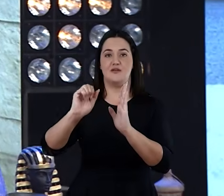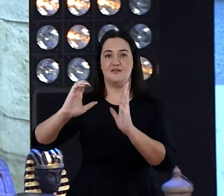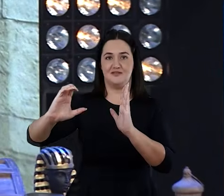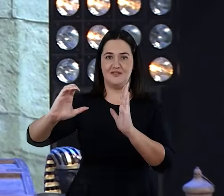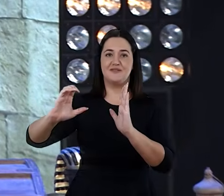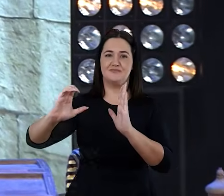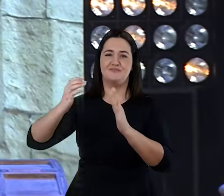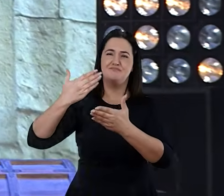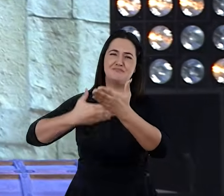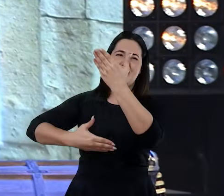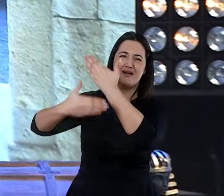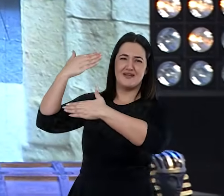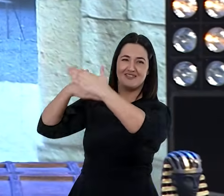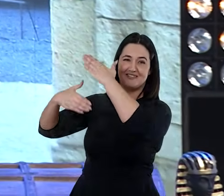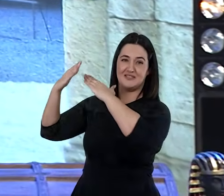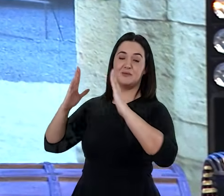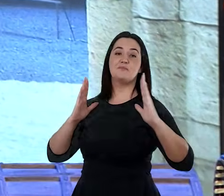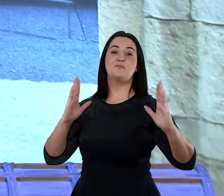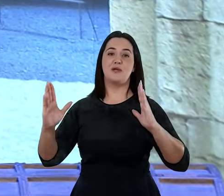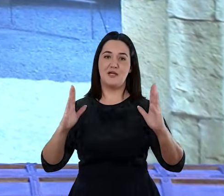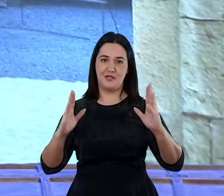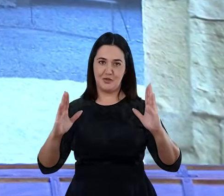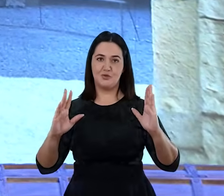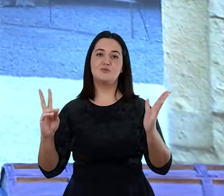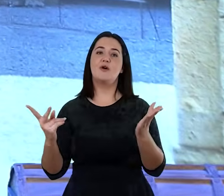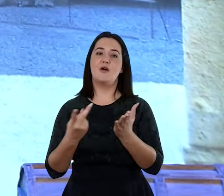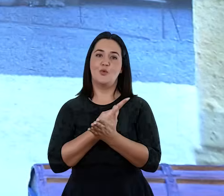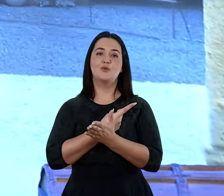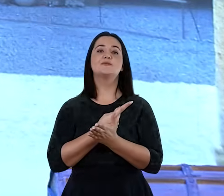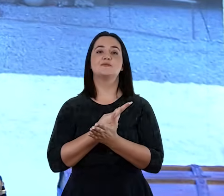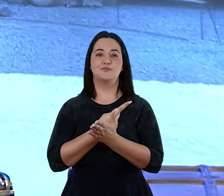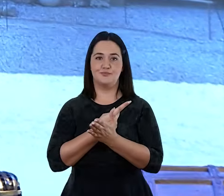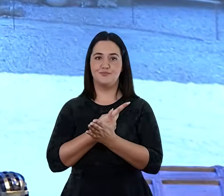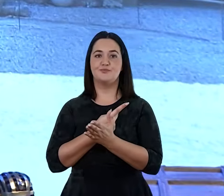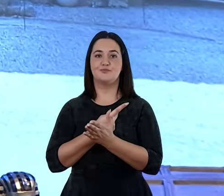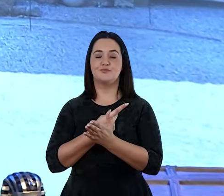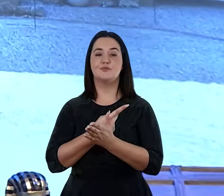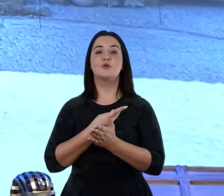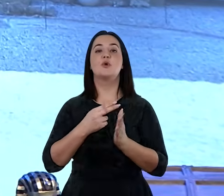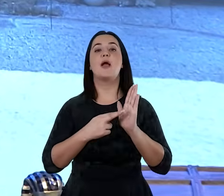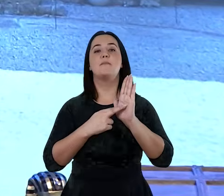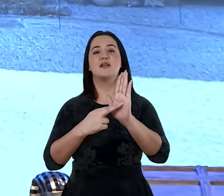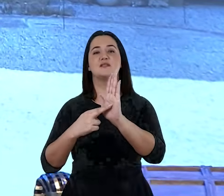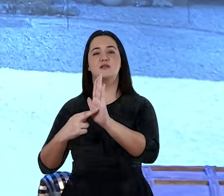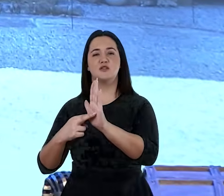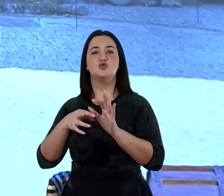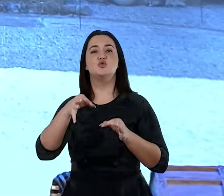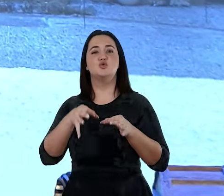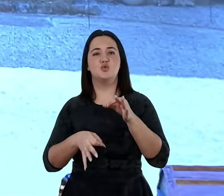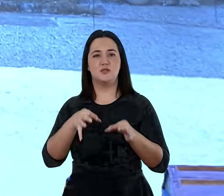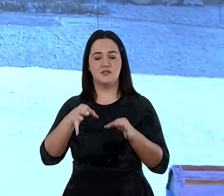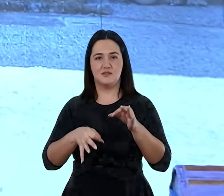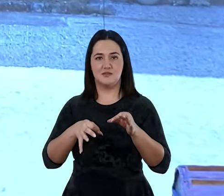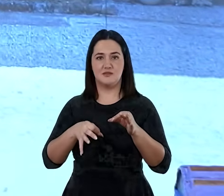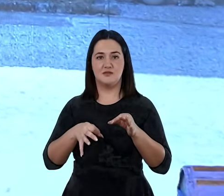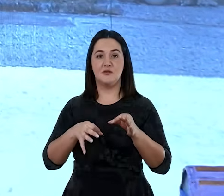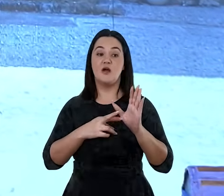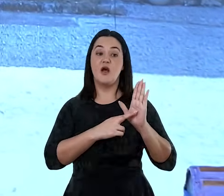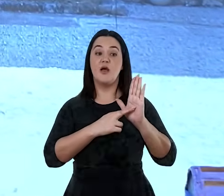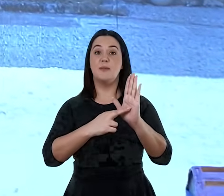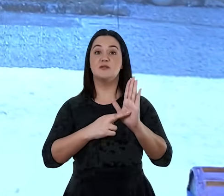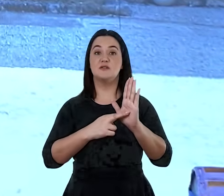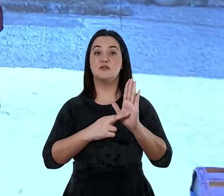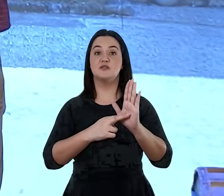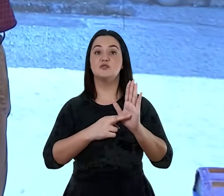que coincide com a época que, segundo a Bíblia, a região era governada pelos juízes de Israel. Um